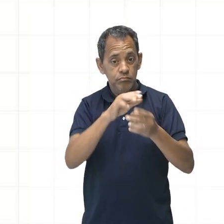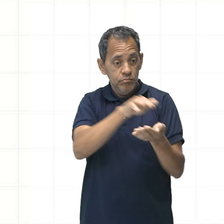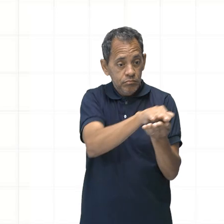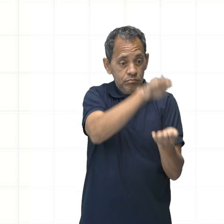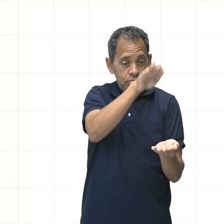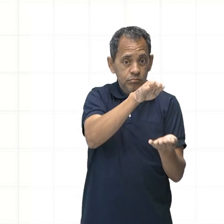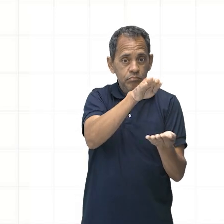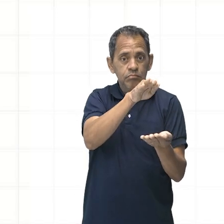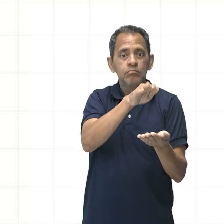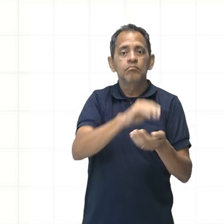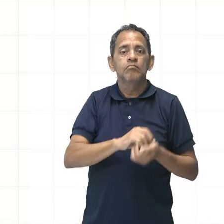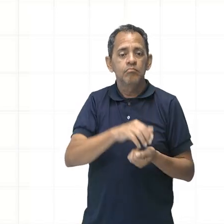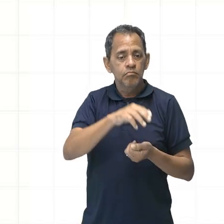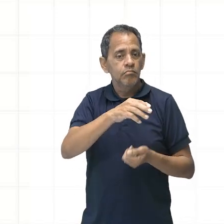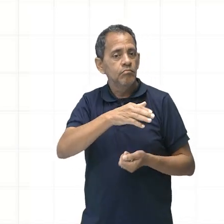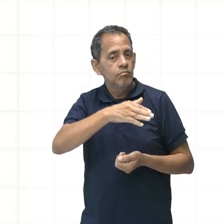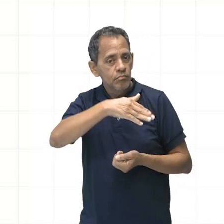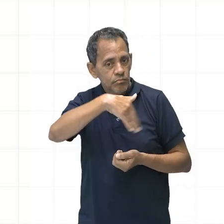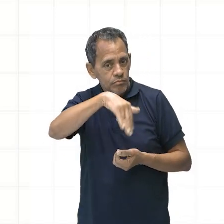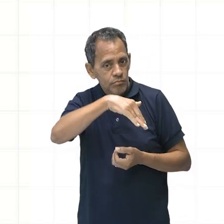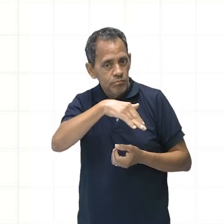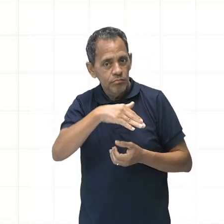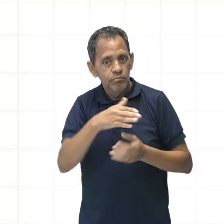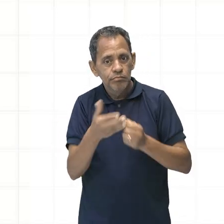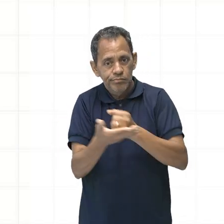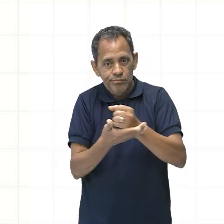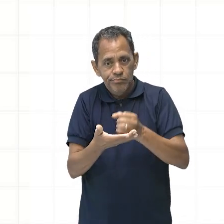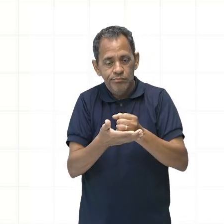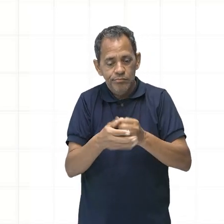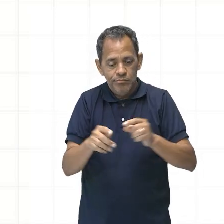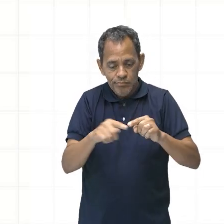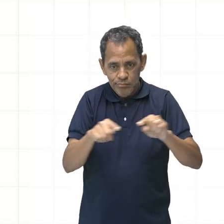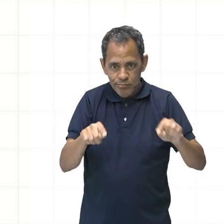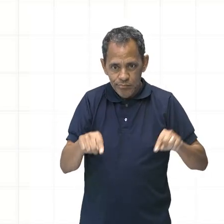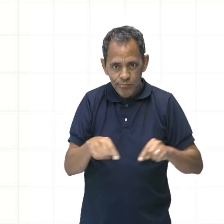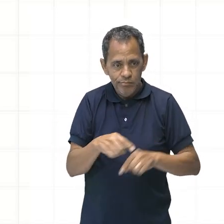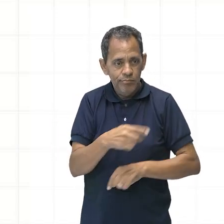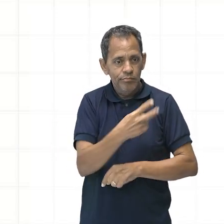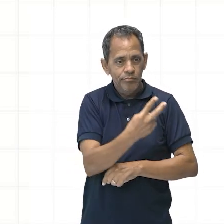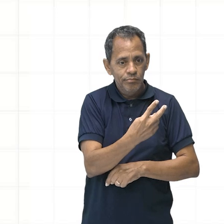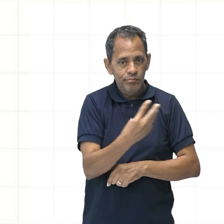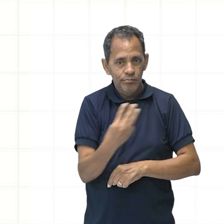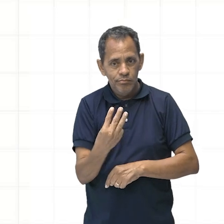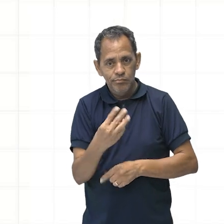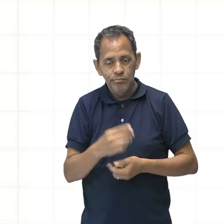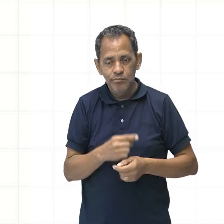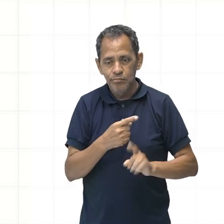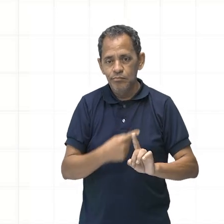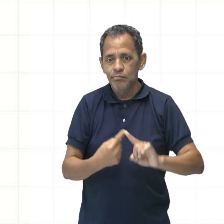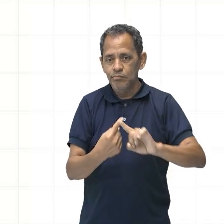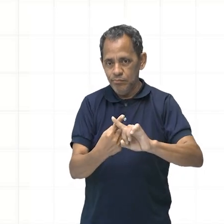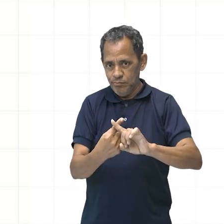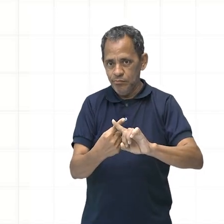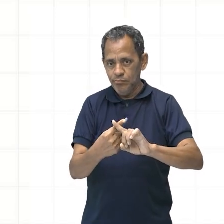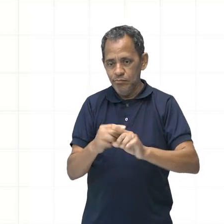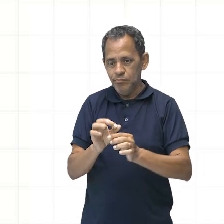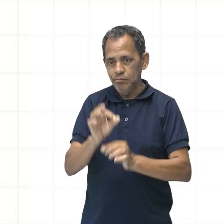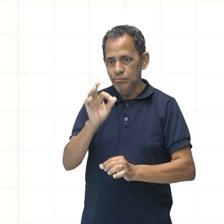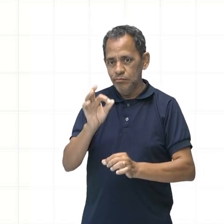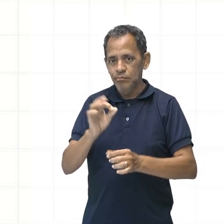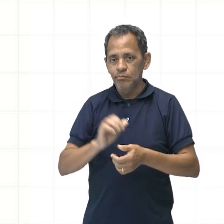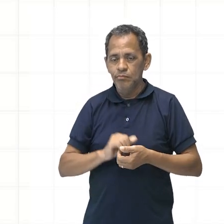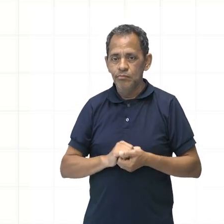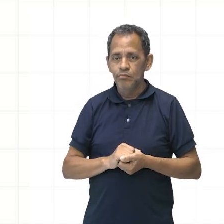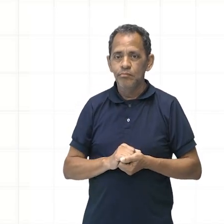pela área da base, que é um retângulo de lados 2 e 3, vezes a altura, que